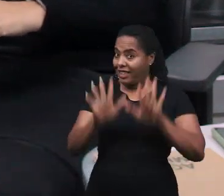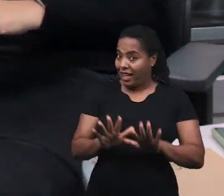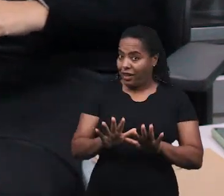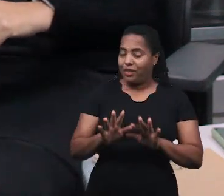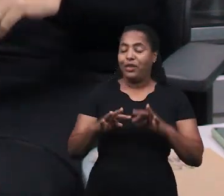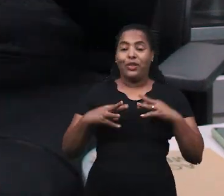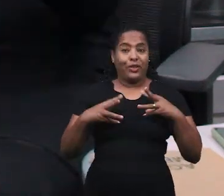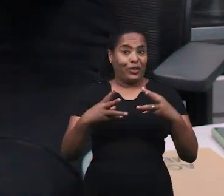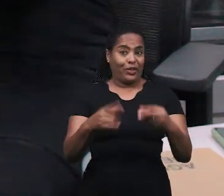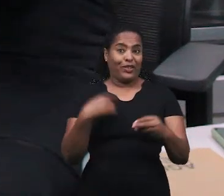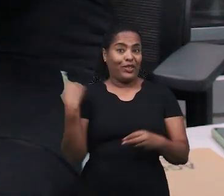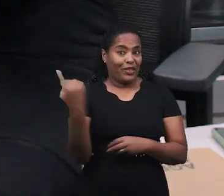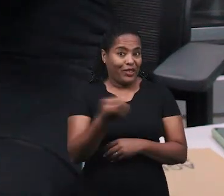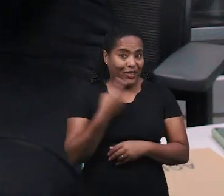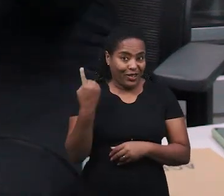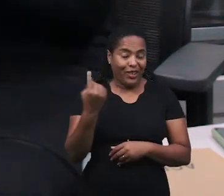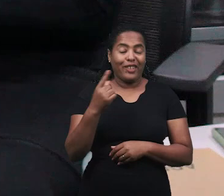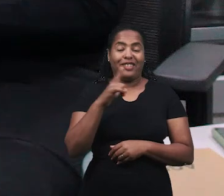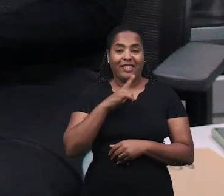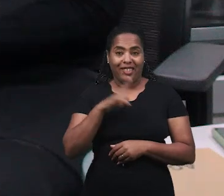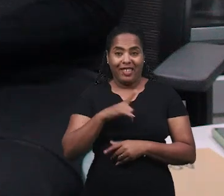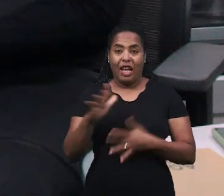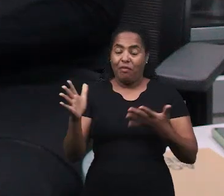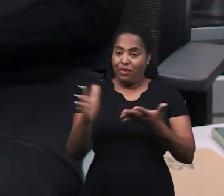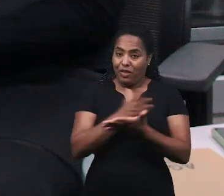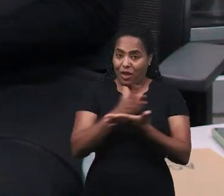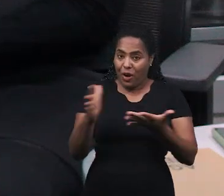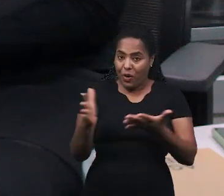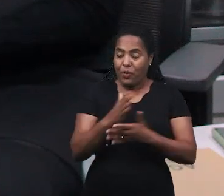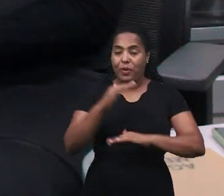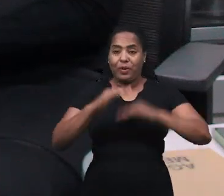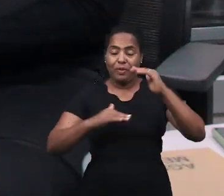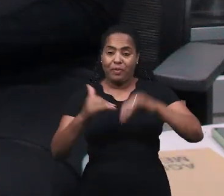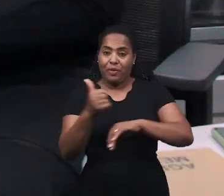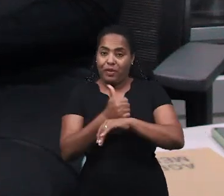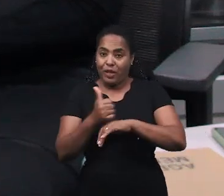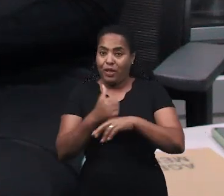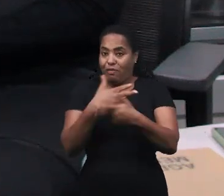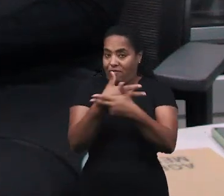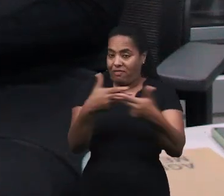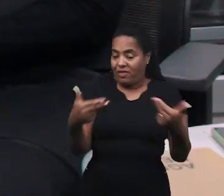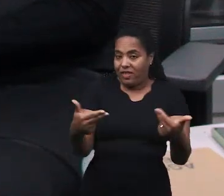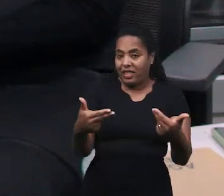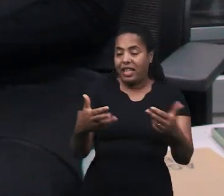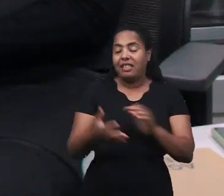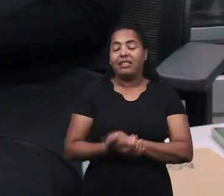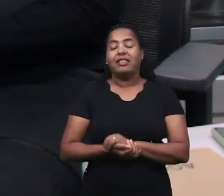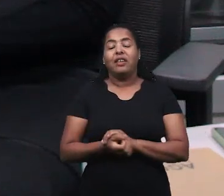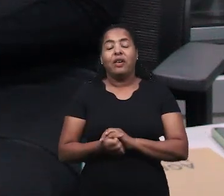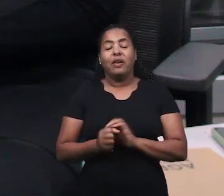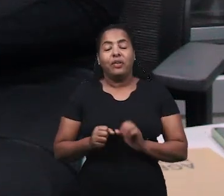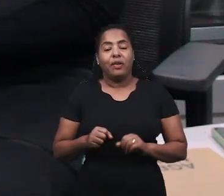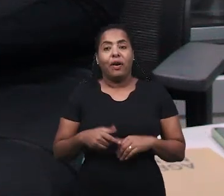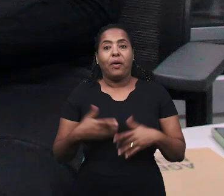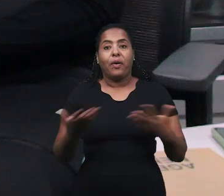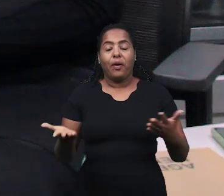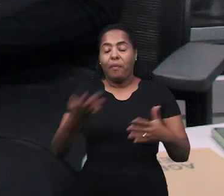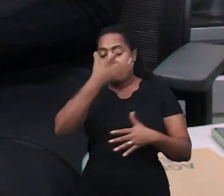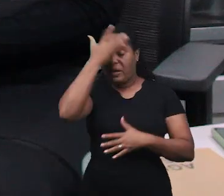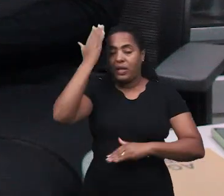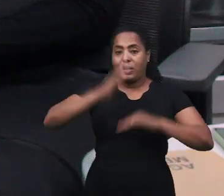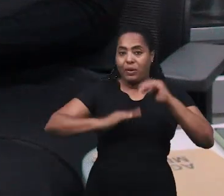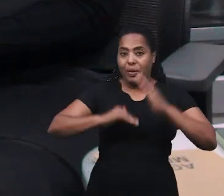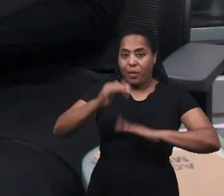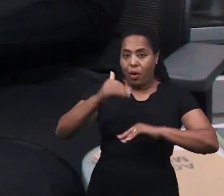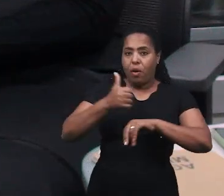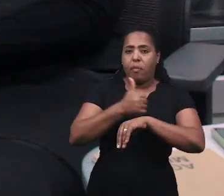claro, que todos temos, até sobre determinadas profissões ou determinadas situações sobre as quais o profissional